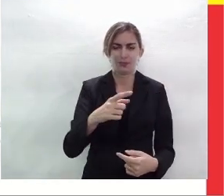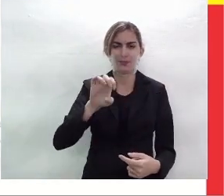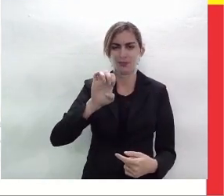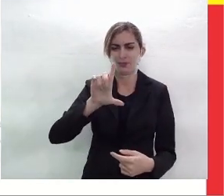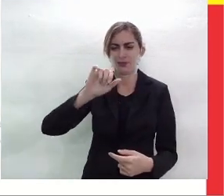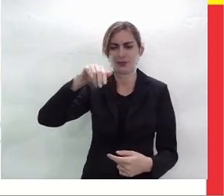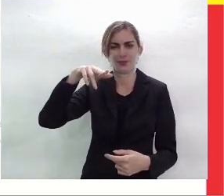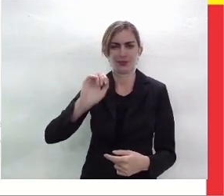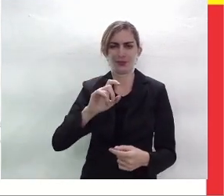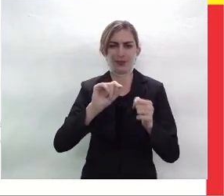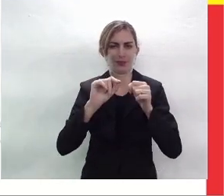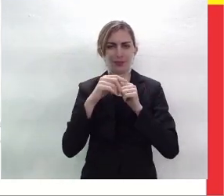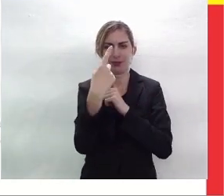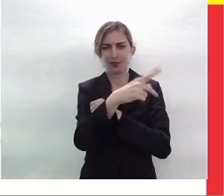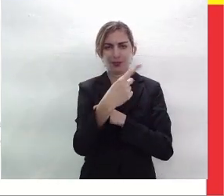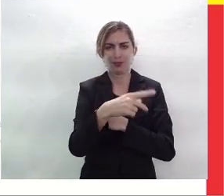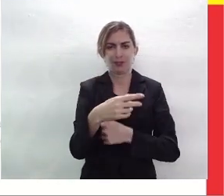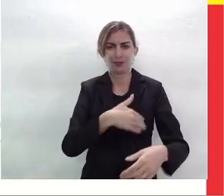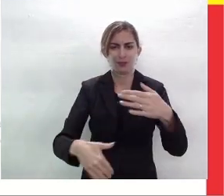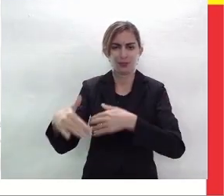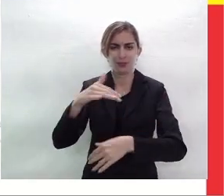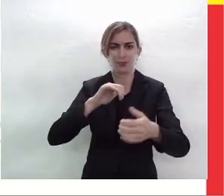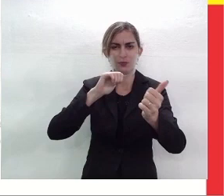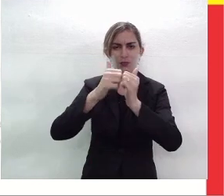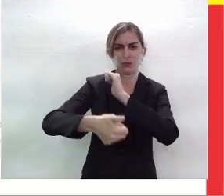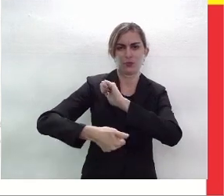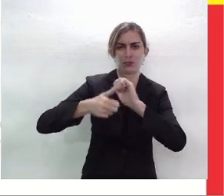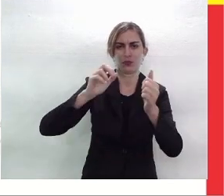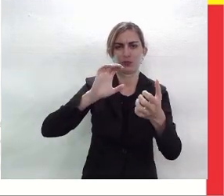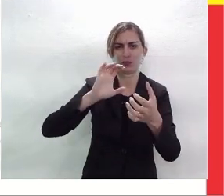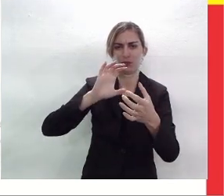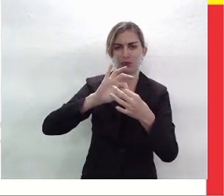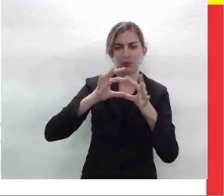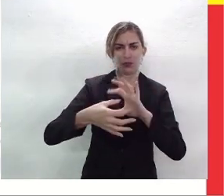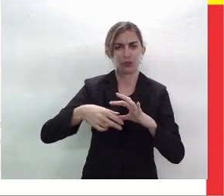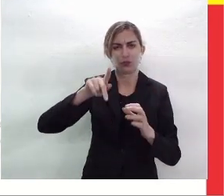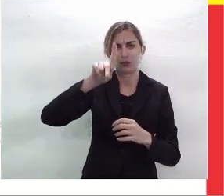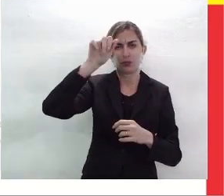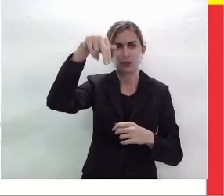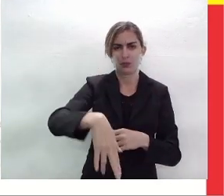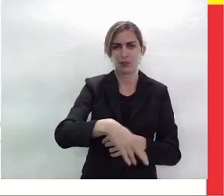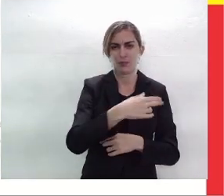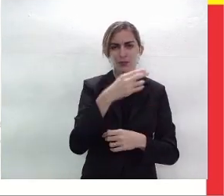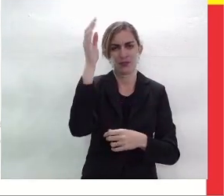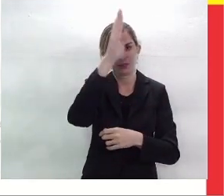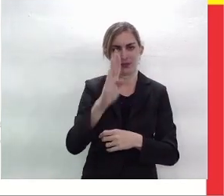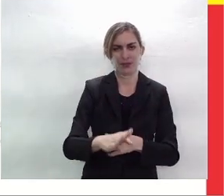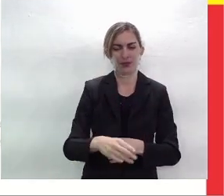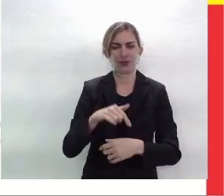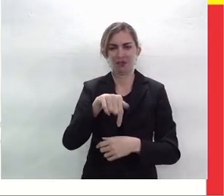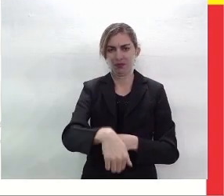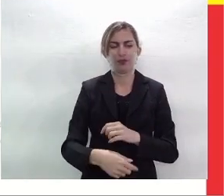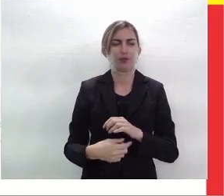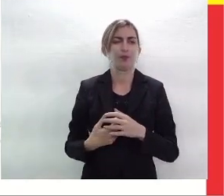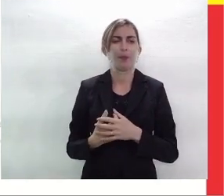queridíssima Yane Marques fazendo a sua participação nos Jogos Pan-Americanos, defendendo o Brasil.